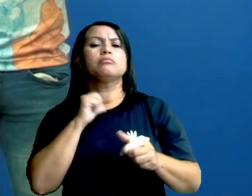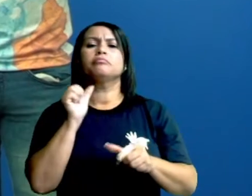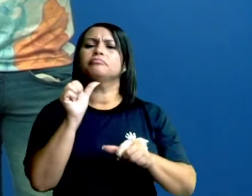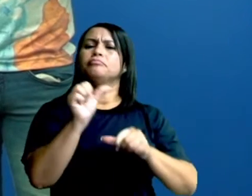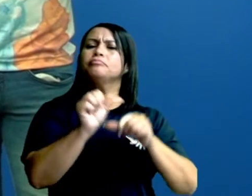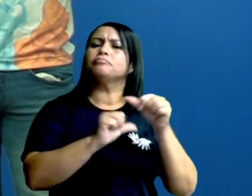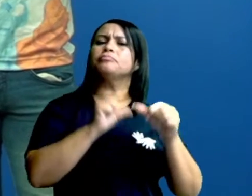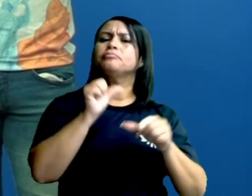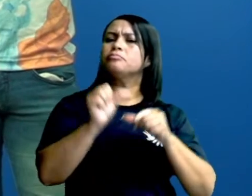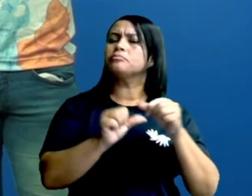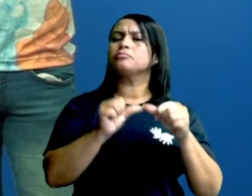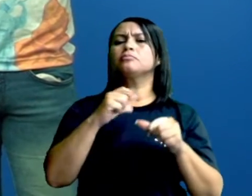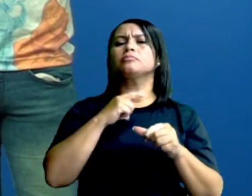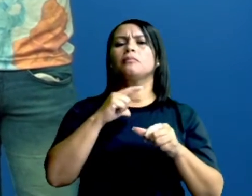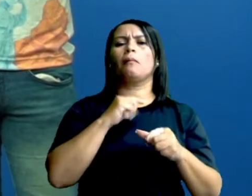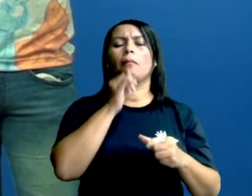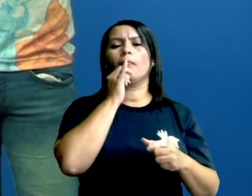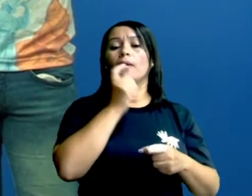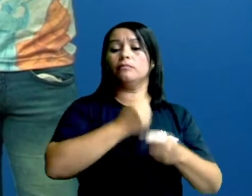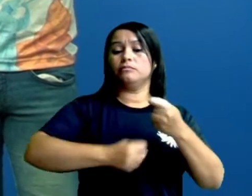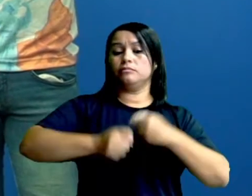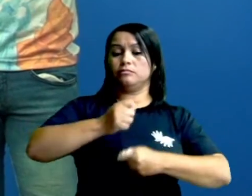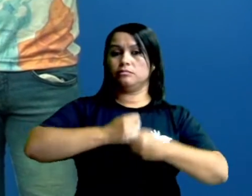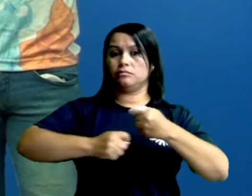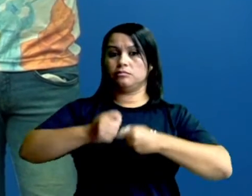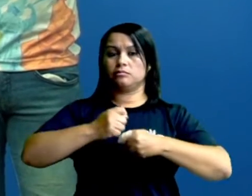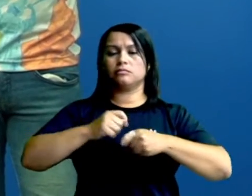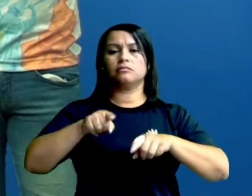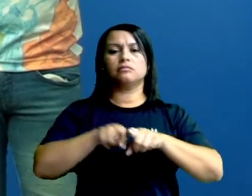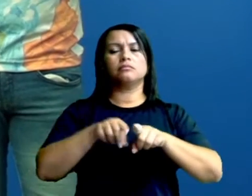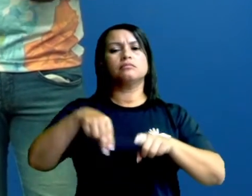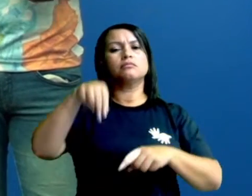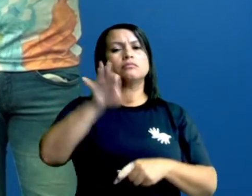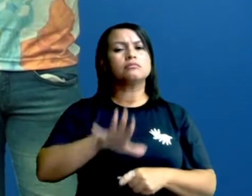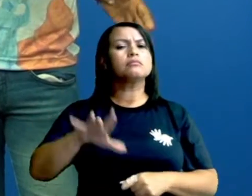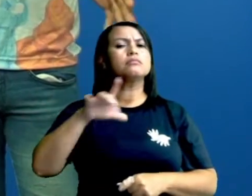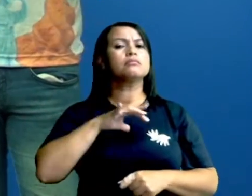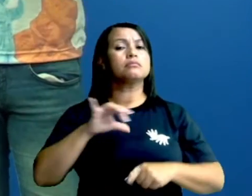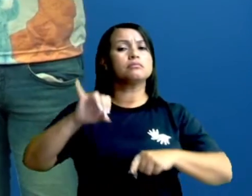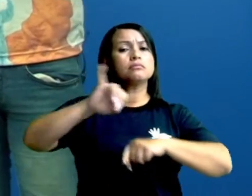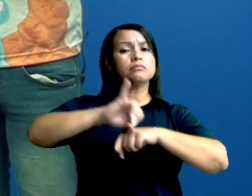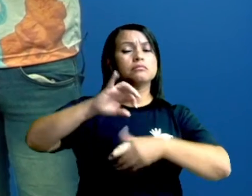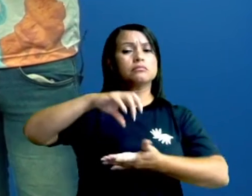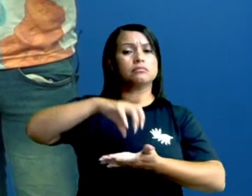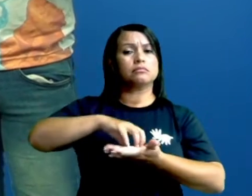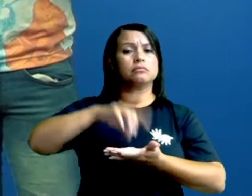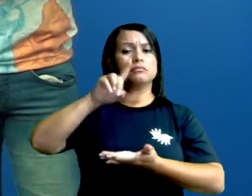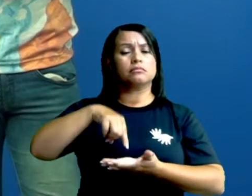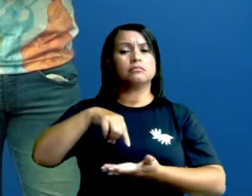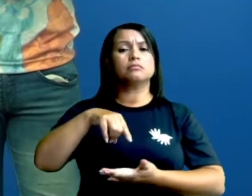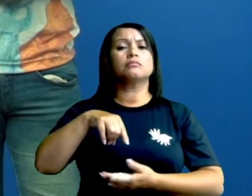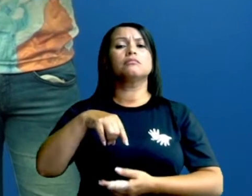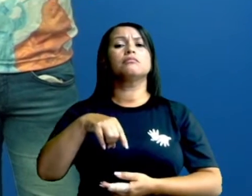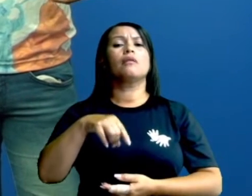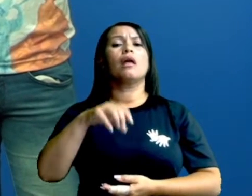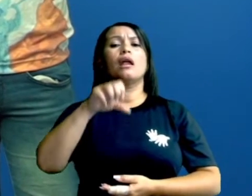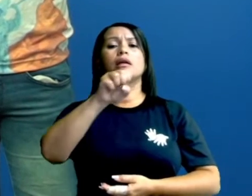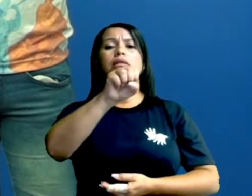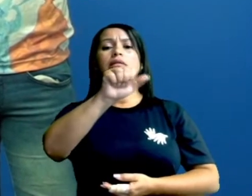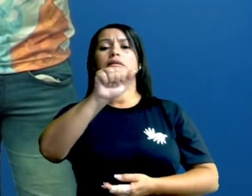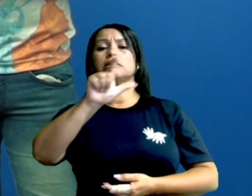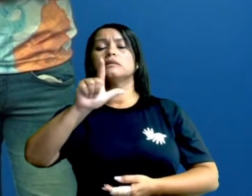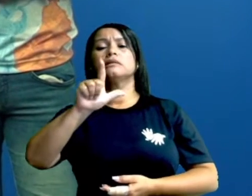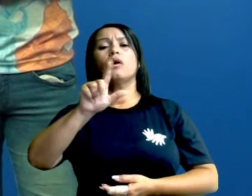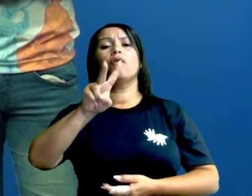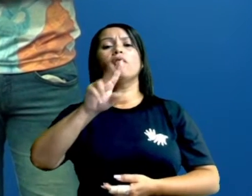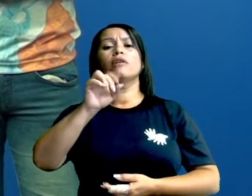né, do eixo econômico do Nordeste, onde a capital era Salvador, para exatamente o Sudeste, né, onde a capital